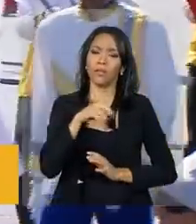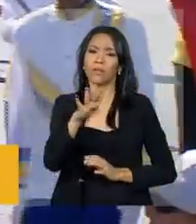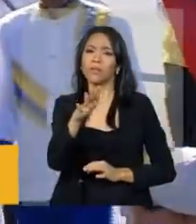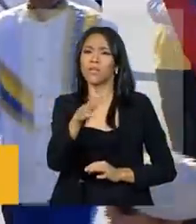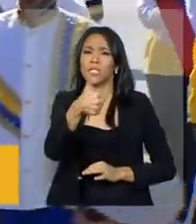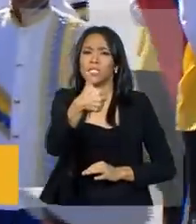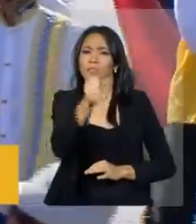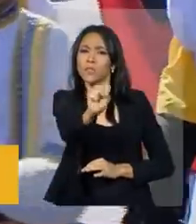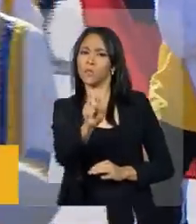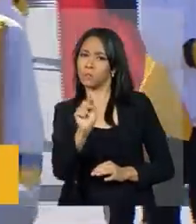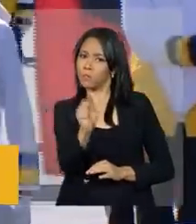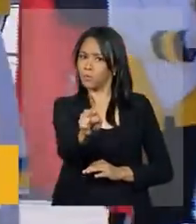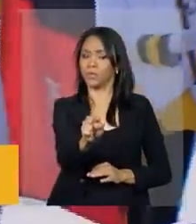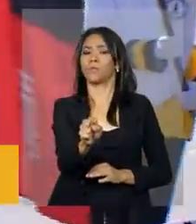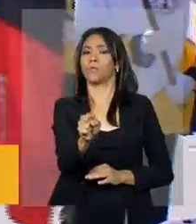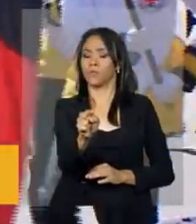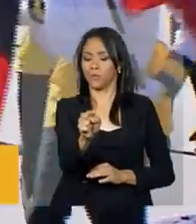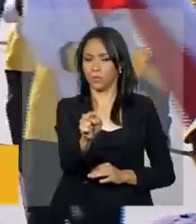18 mil